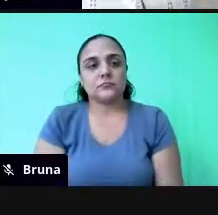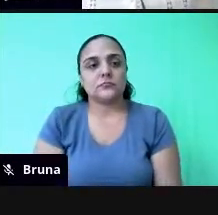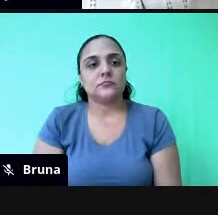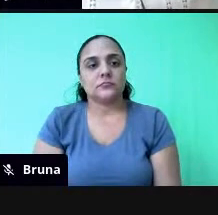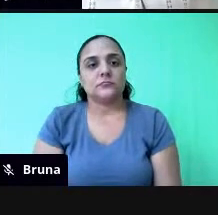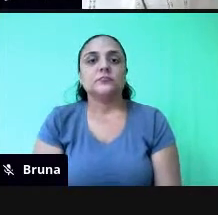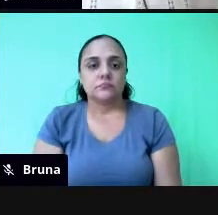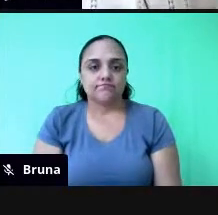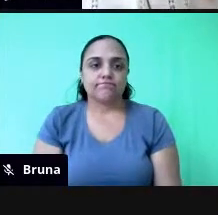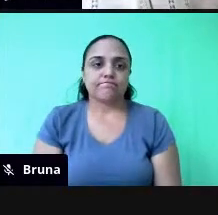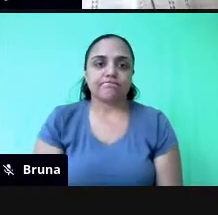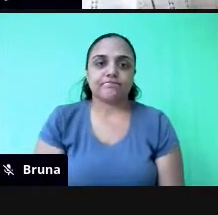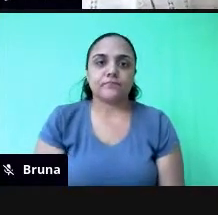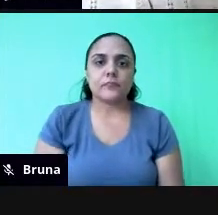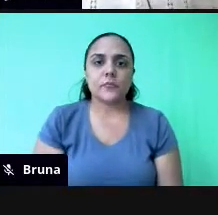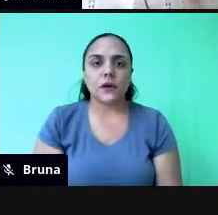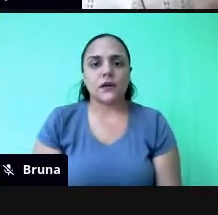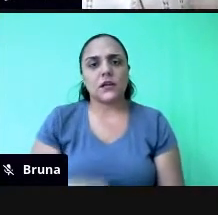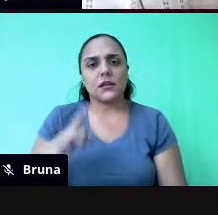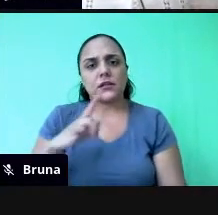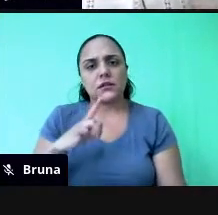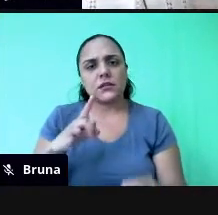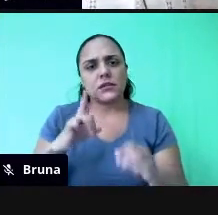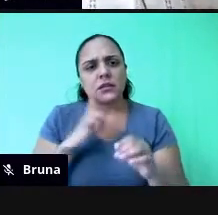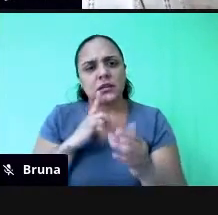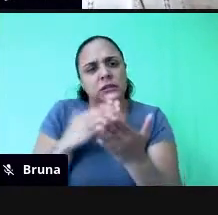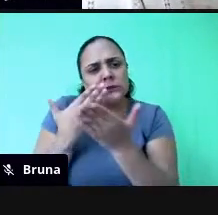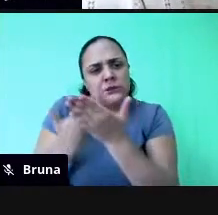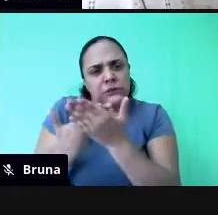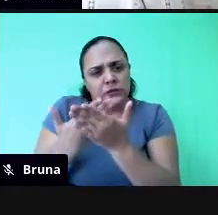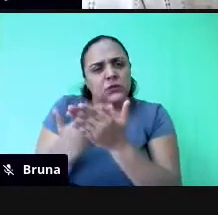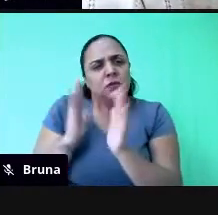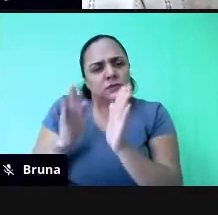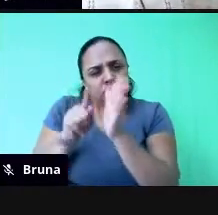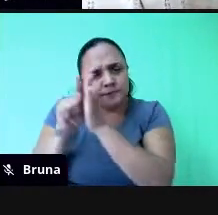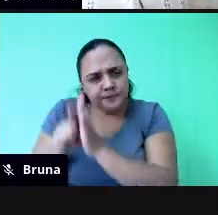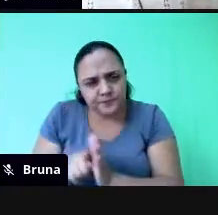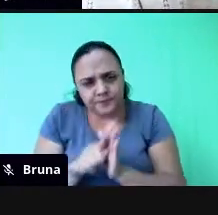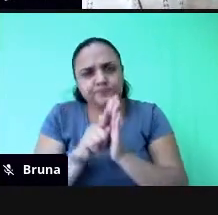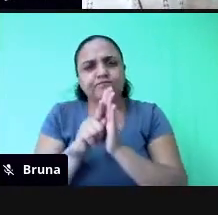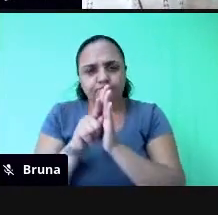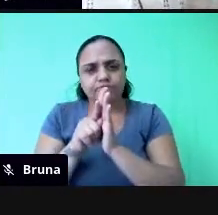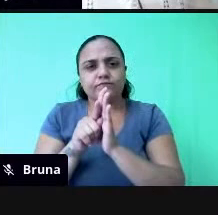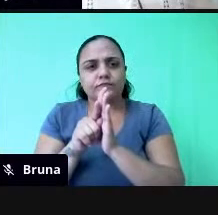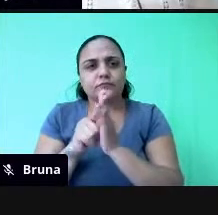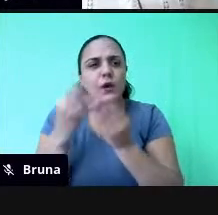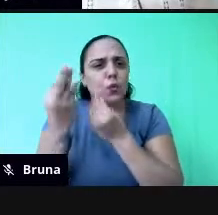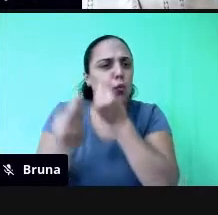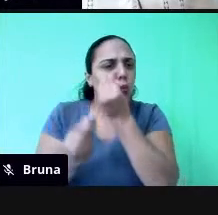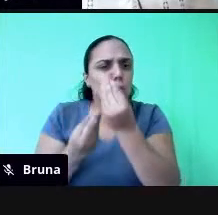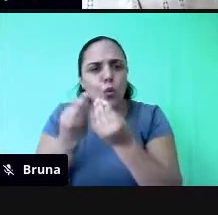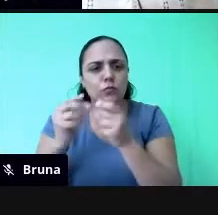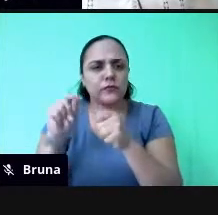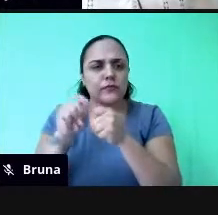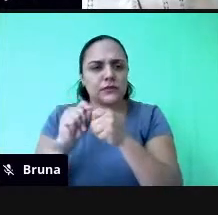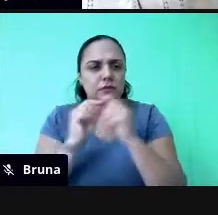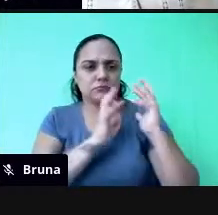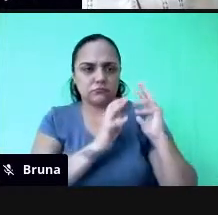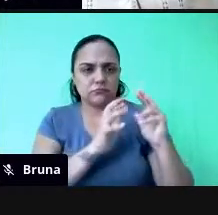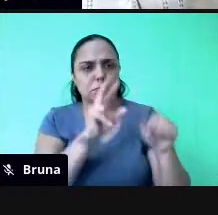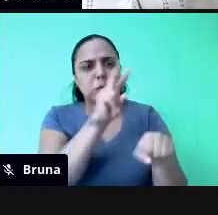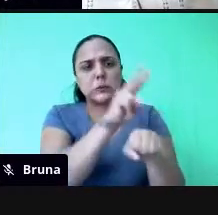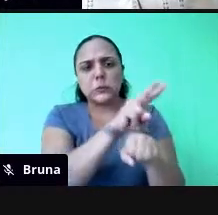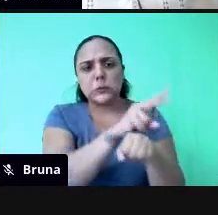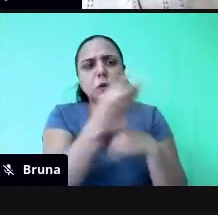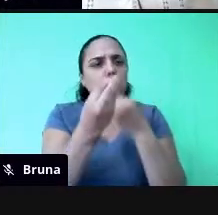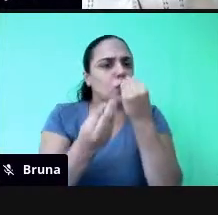completa quanto necessário. Então, existem vários estudos apontando quais são os tipos de terapias que já são reconhecidas cientificamente como